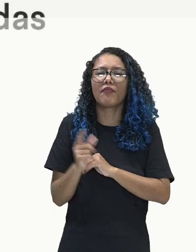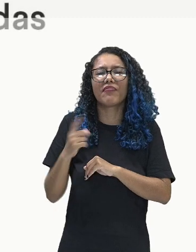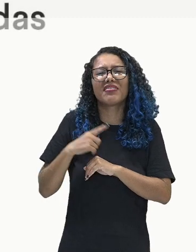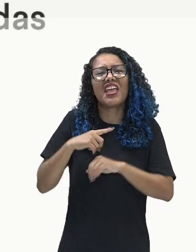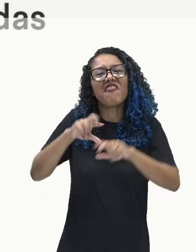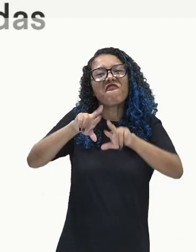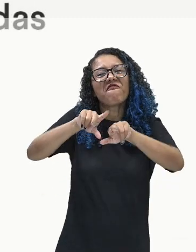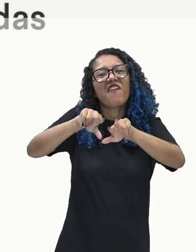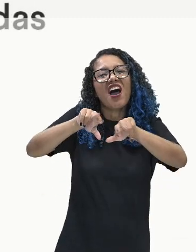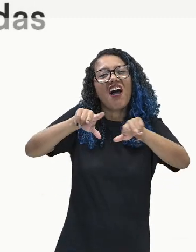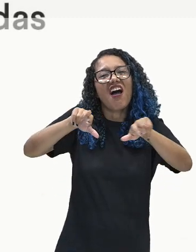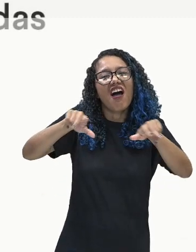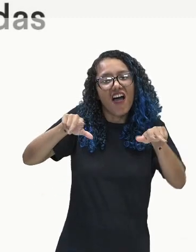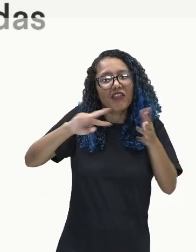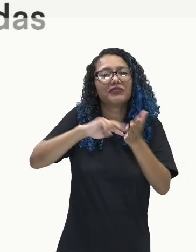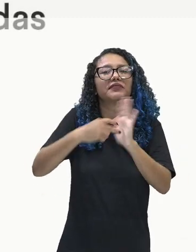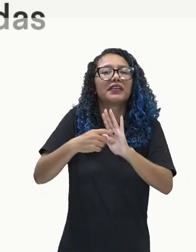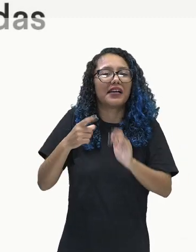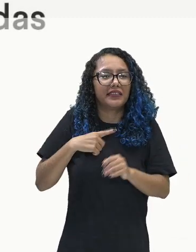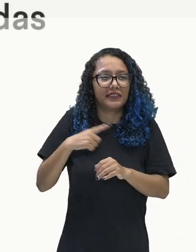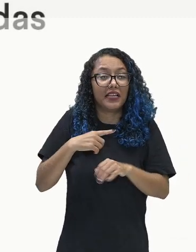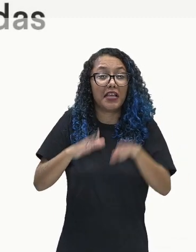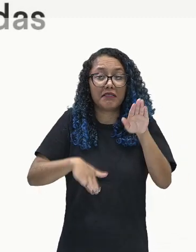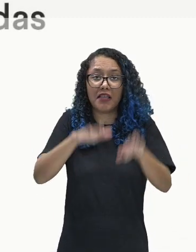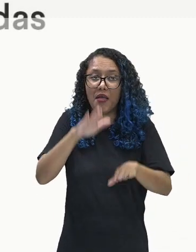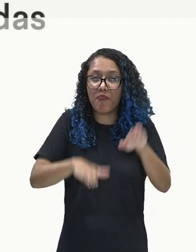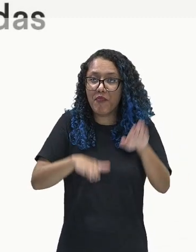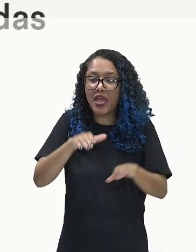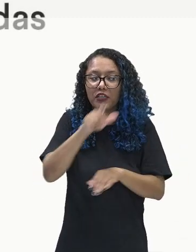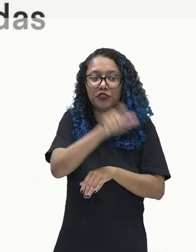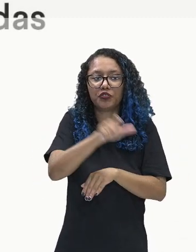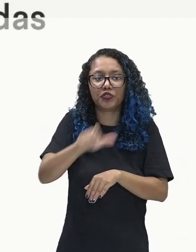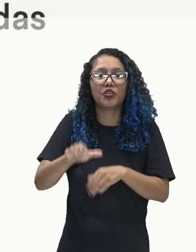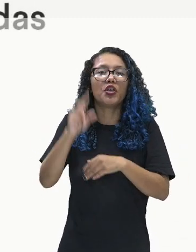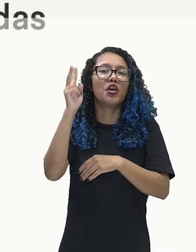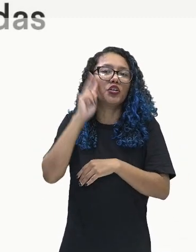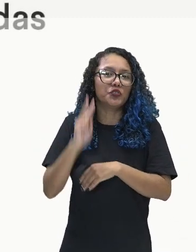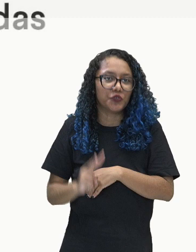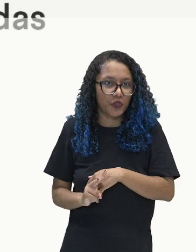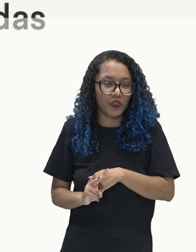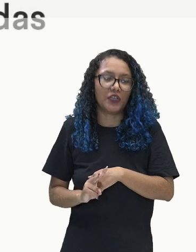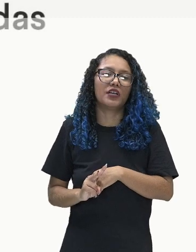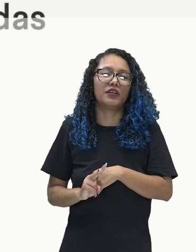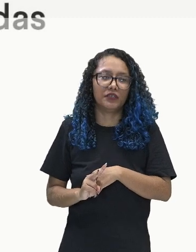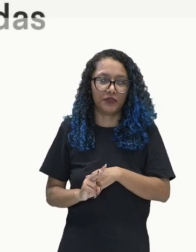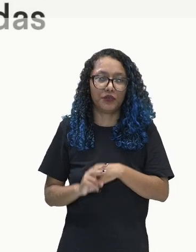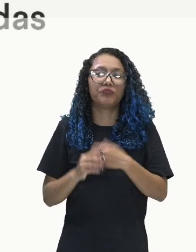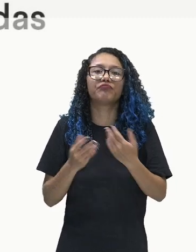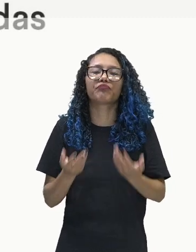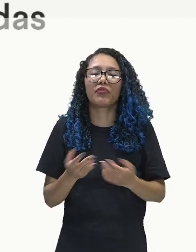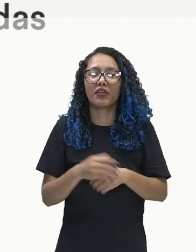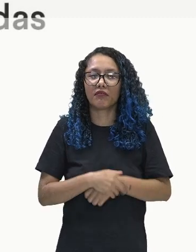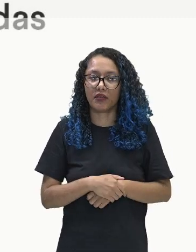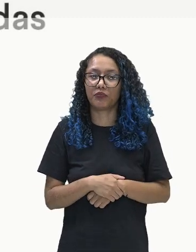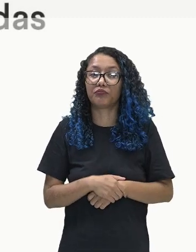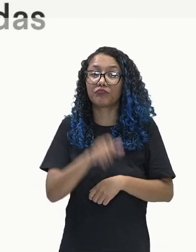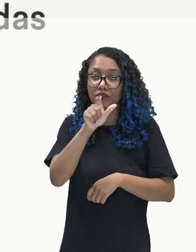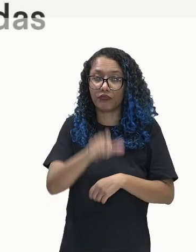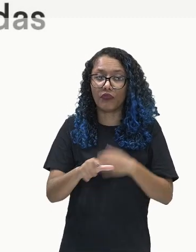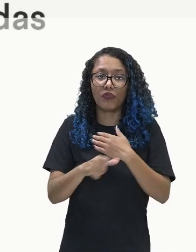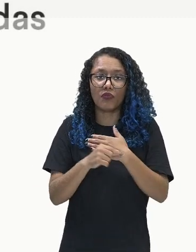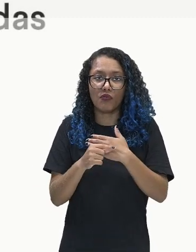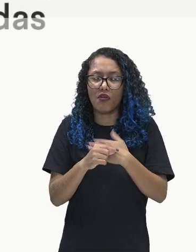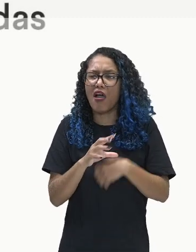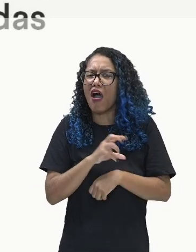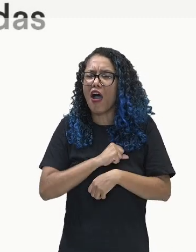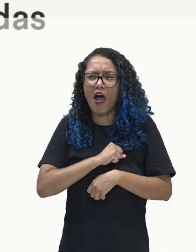distintas de acordo com os diferentes historiadores. Pego para você aqui um pensamento de um dos meus historiadores